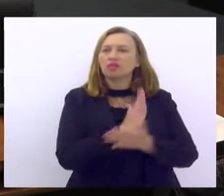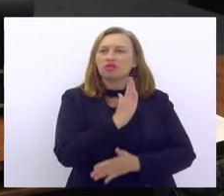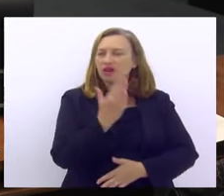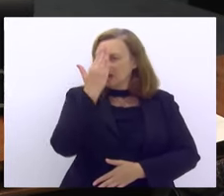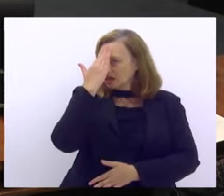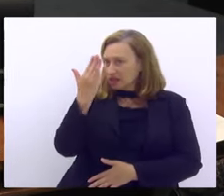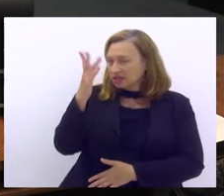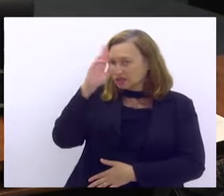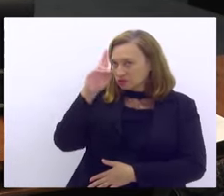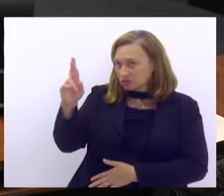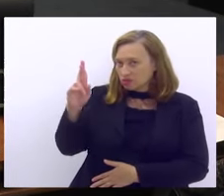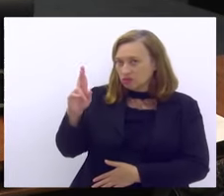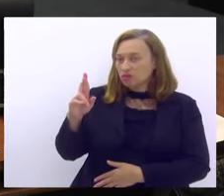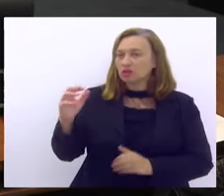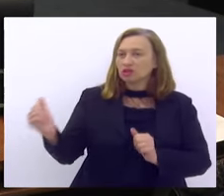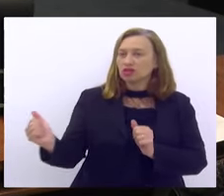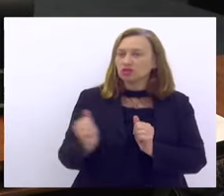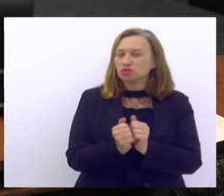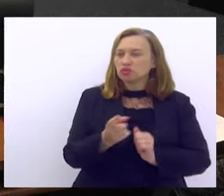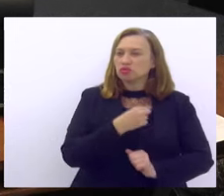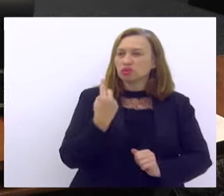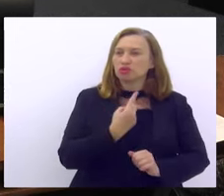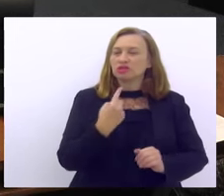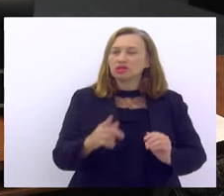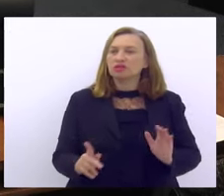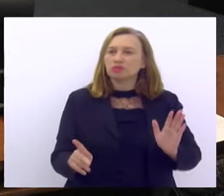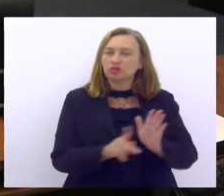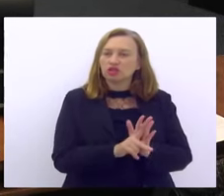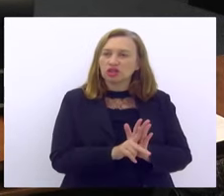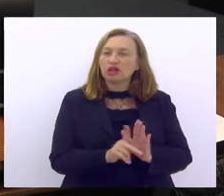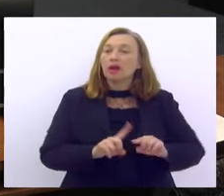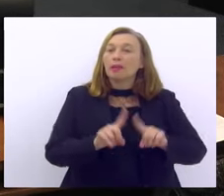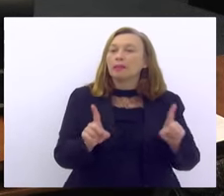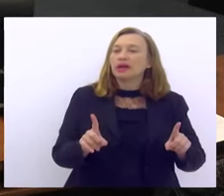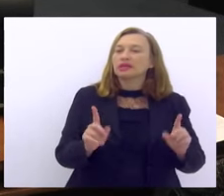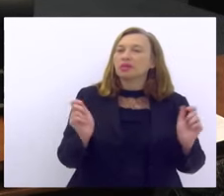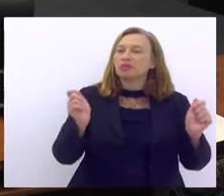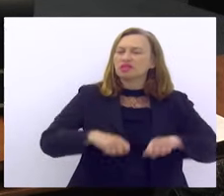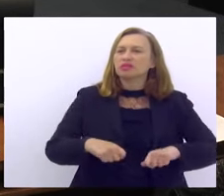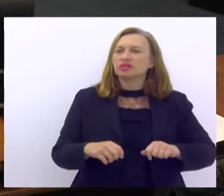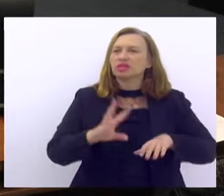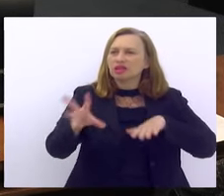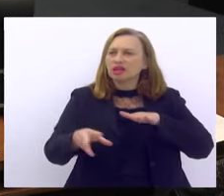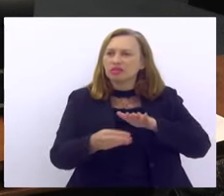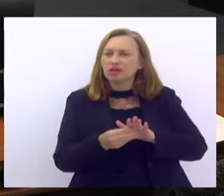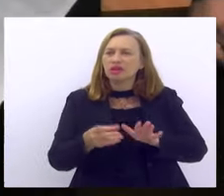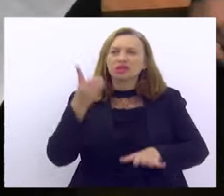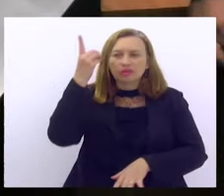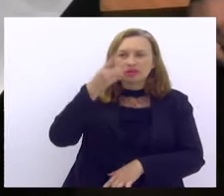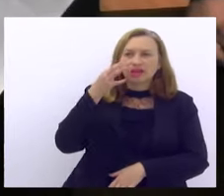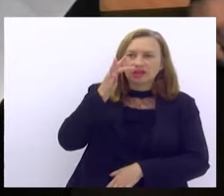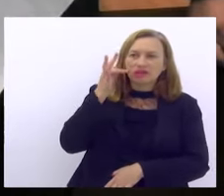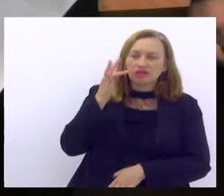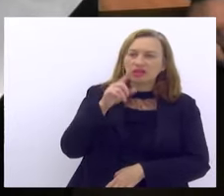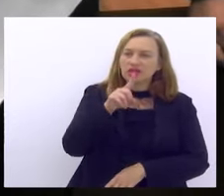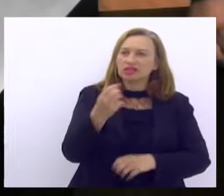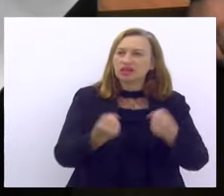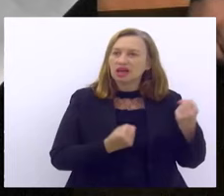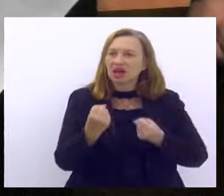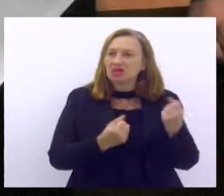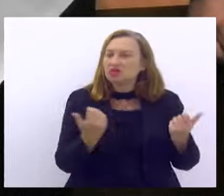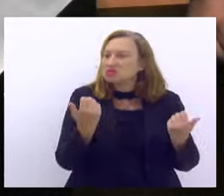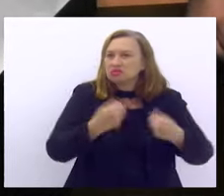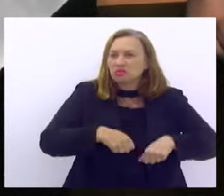graças a Vossa Excelência, que é coautor conosco nesse projeto, mas dá a possibilidade, com a emenda do deputado Flávio Serafim, que esses veículos não precisem